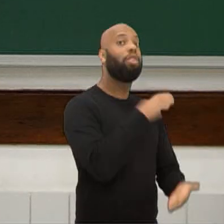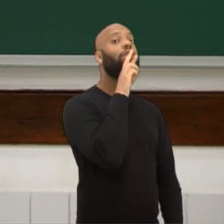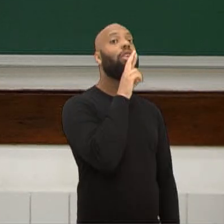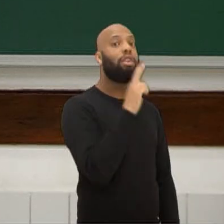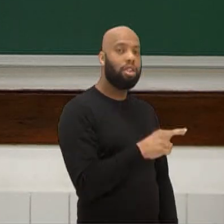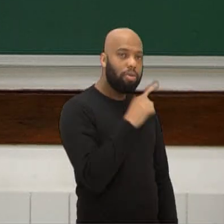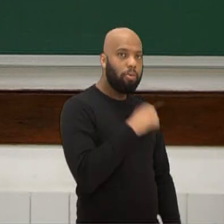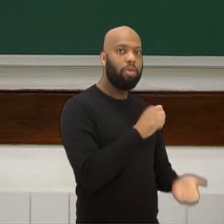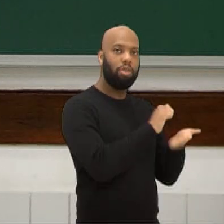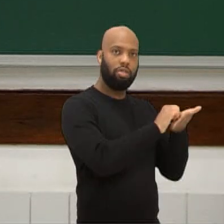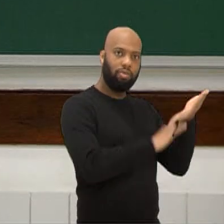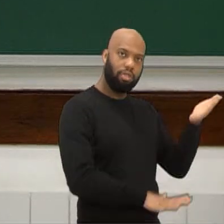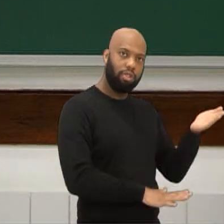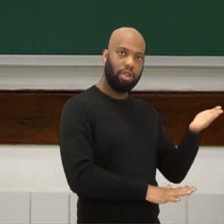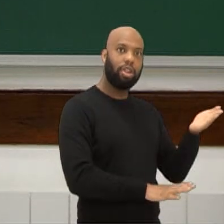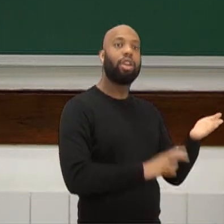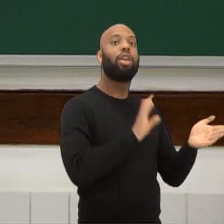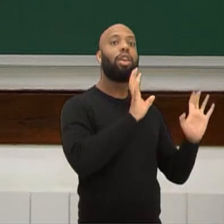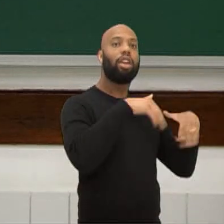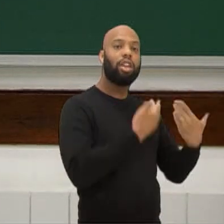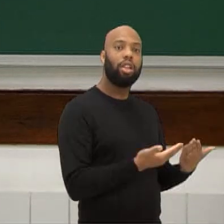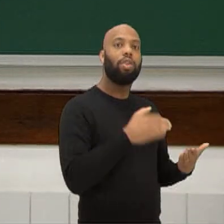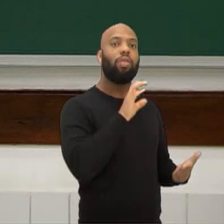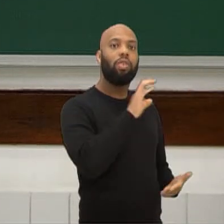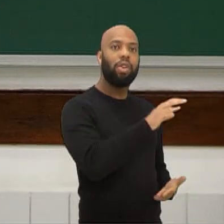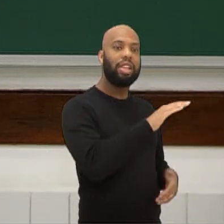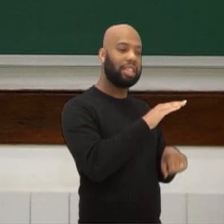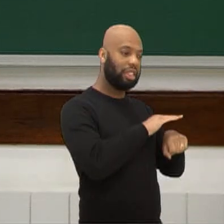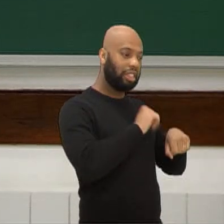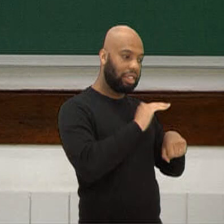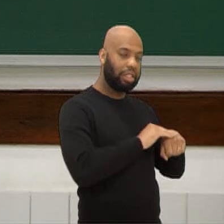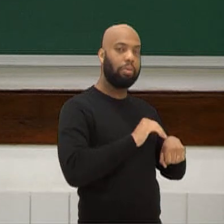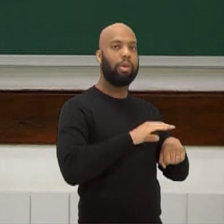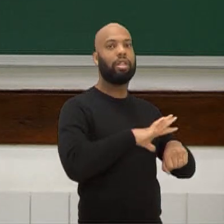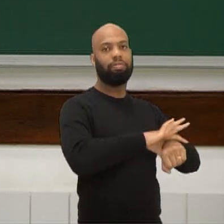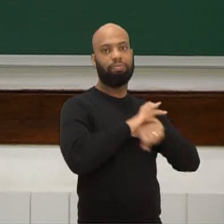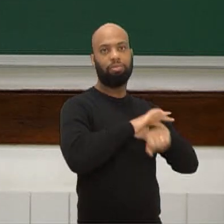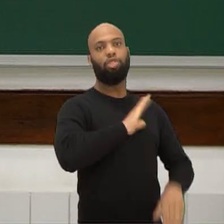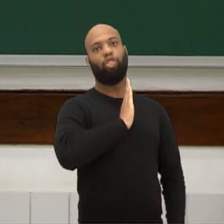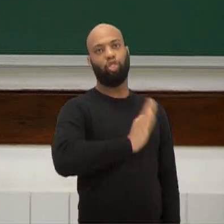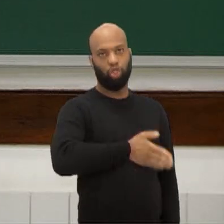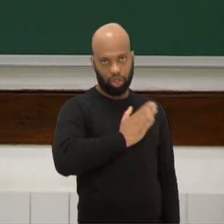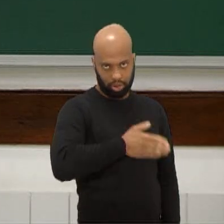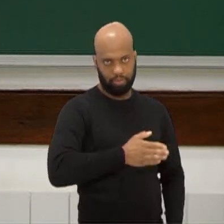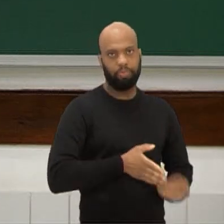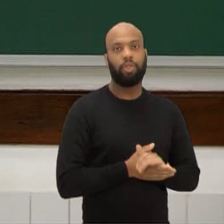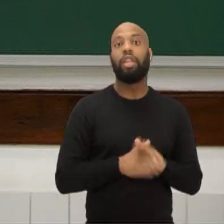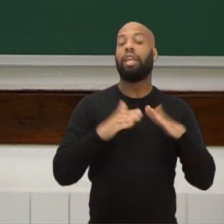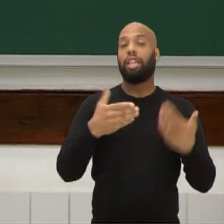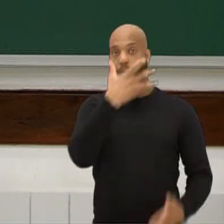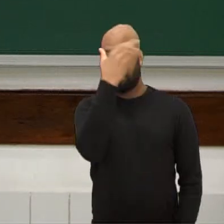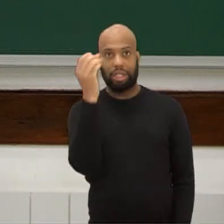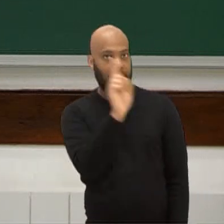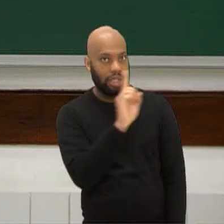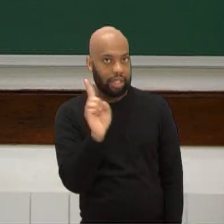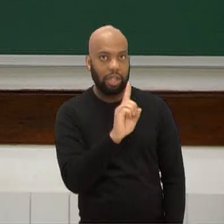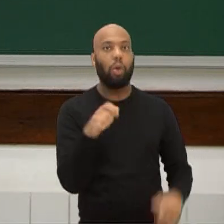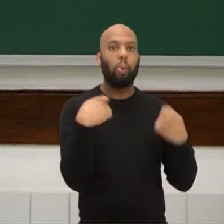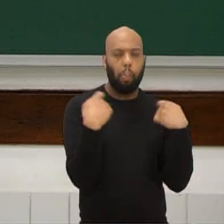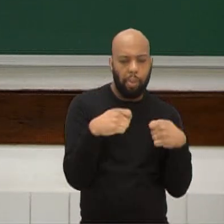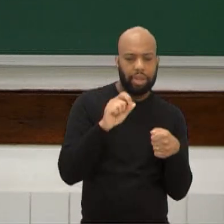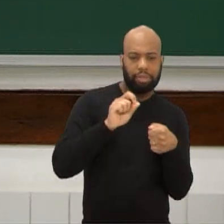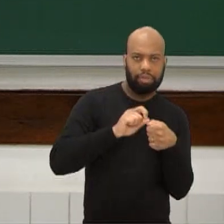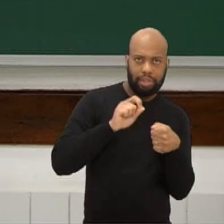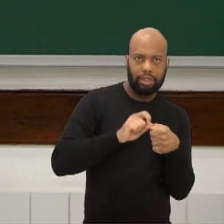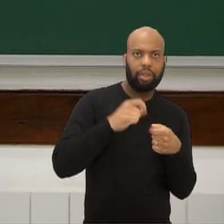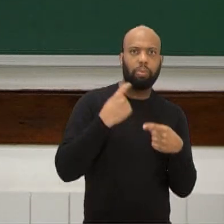resolva a questão que está lá, automaticamente sua presença já será computada. Então não esqueça, não deixe acumular,